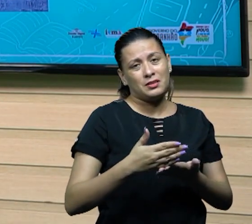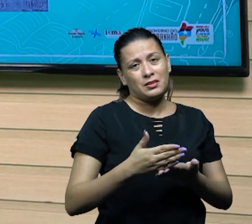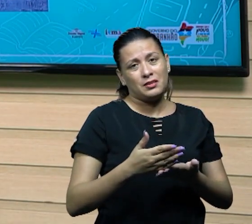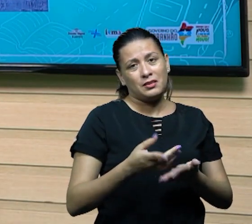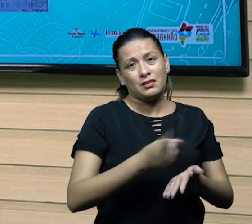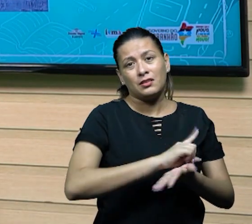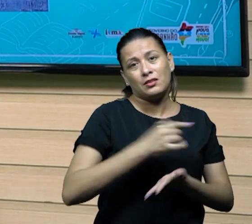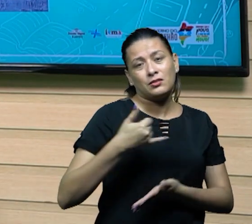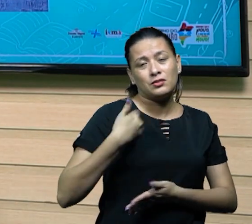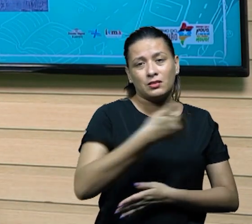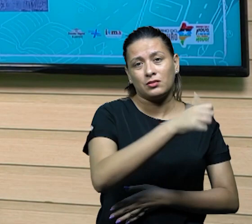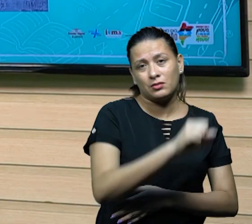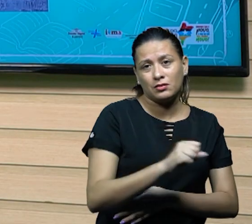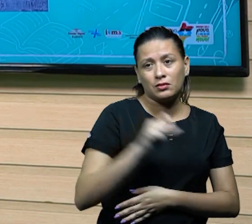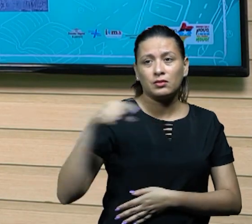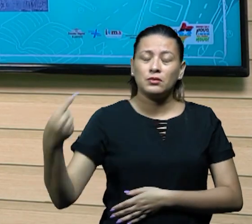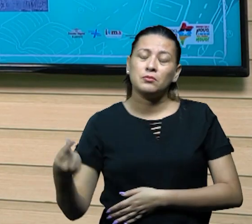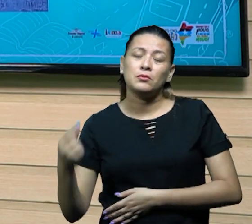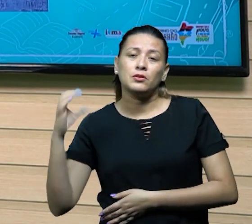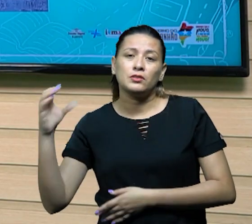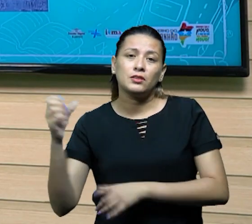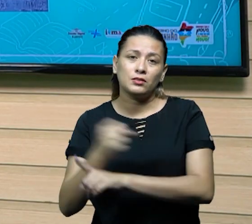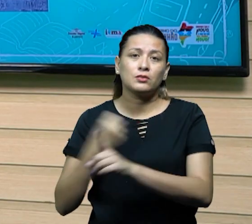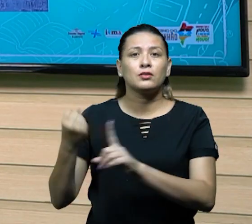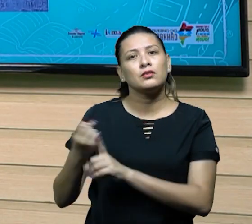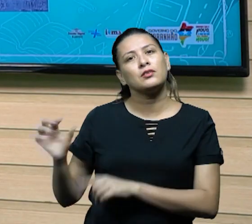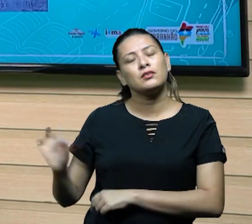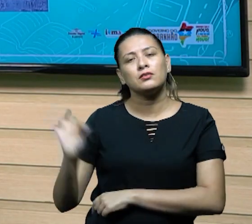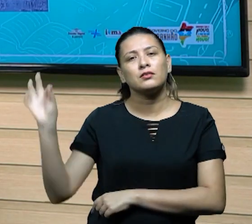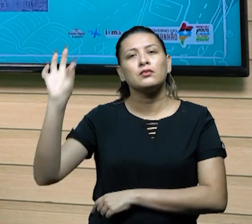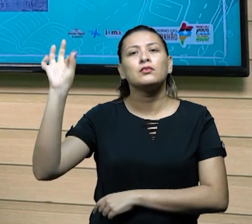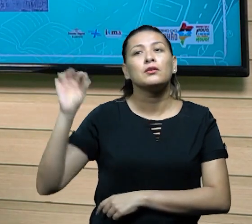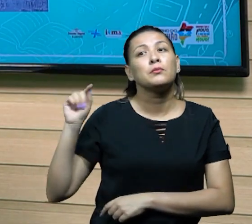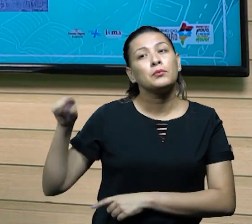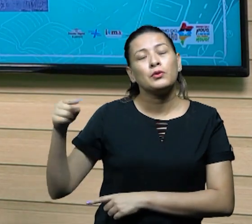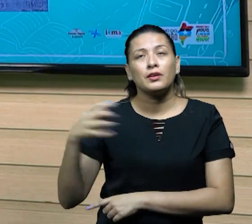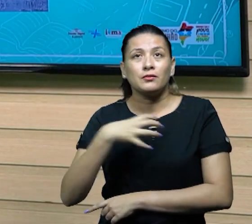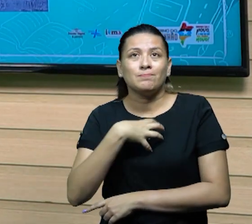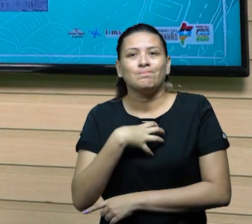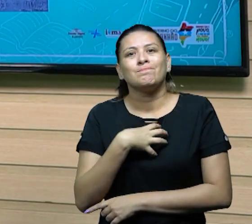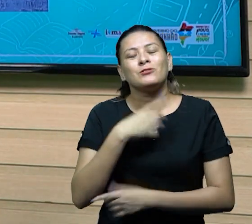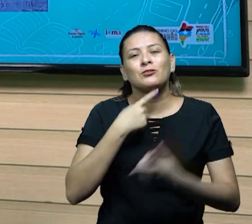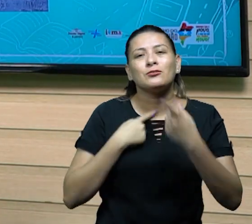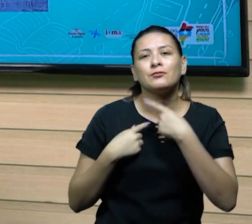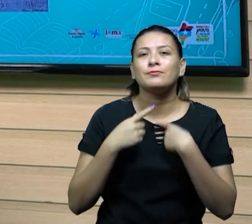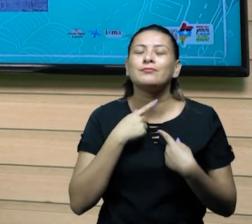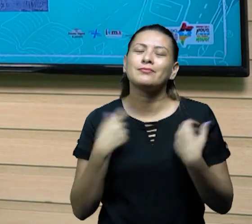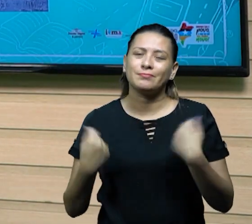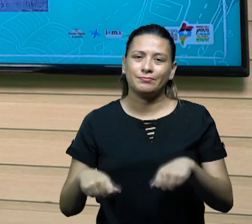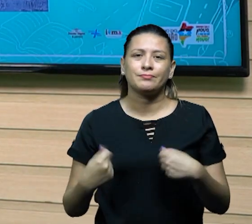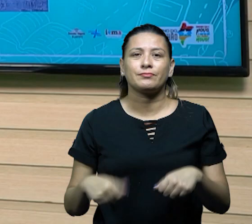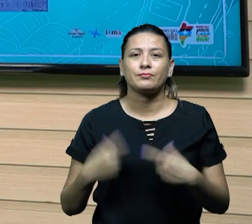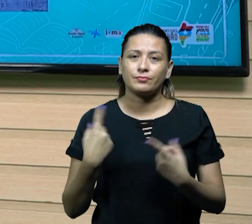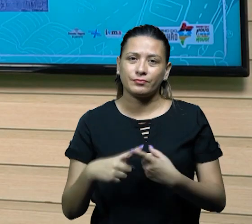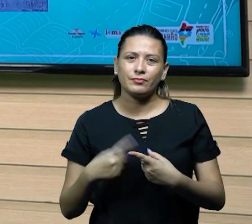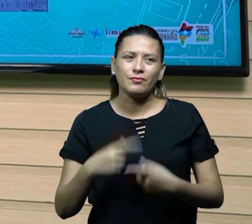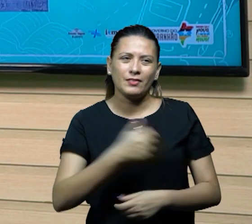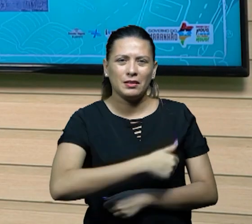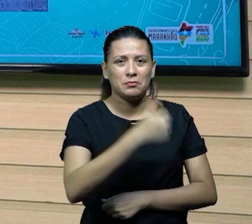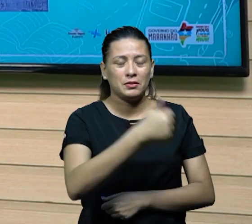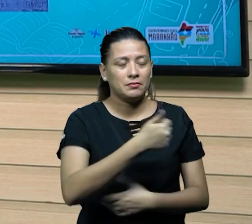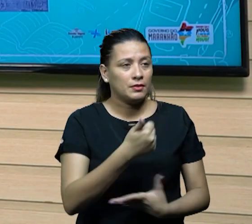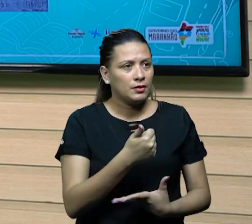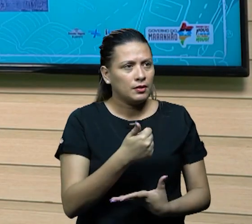antes de fazer 18 e a outra eu fui entrar com 30 anos. Aí fui fazer o curso de Ciências Sociais na UFMA. Porque eu senti essa necessidade de fazer uma